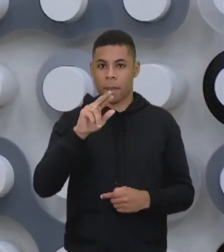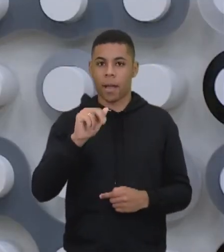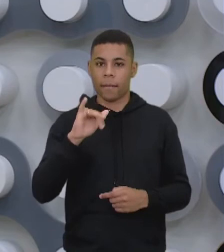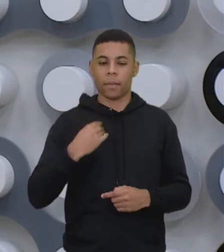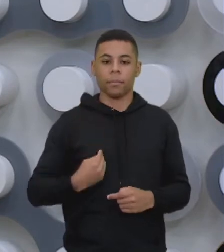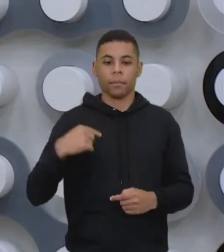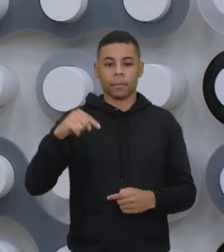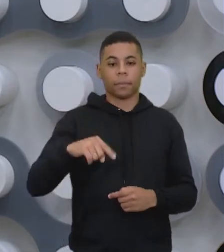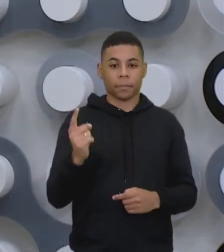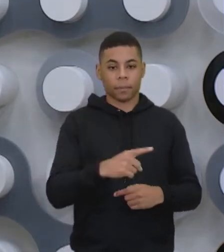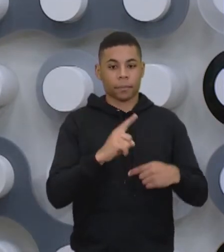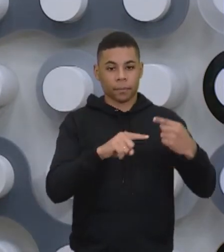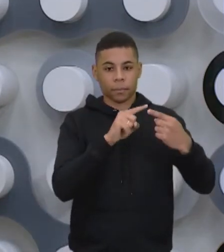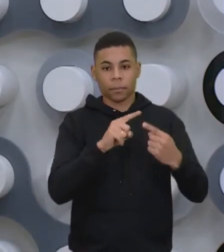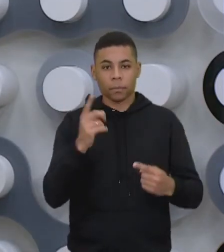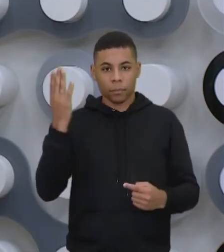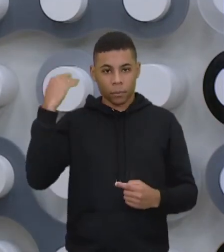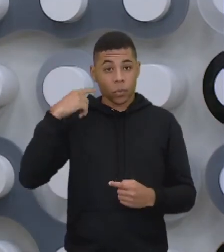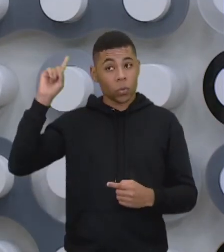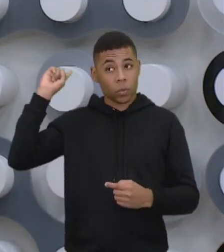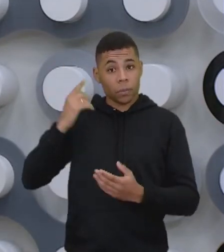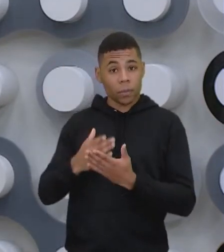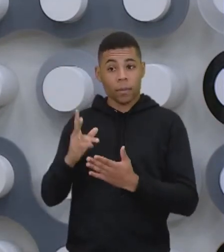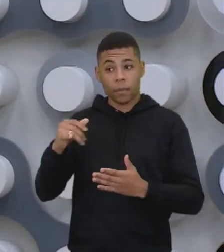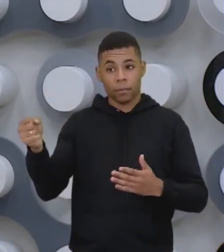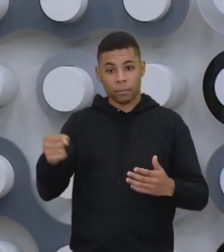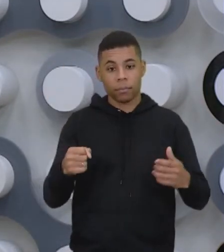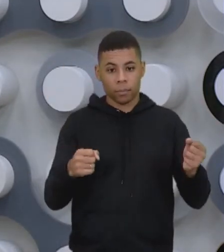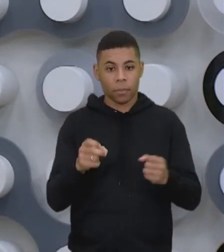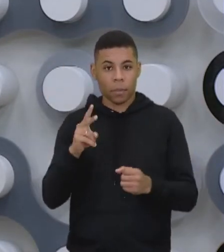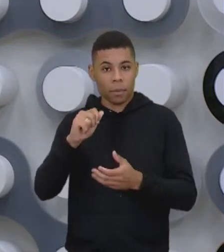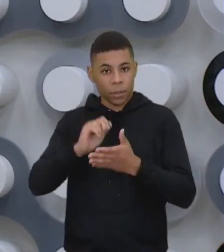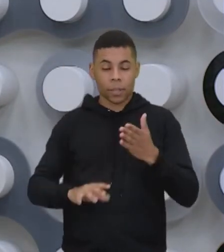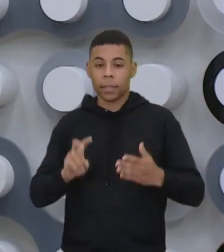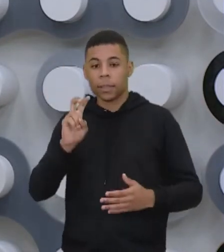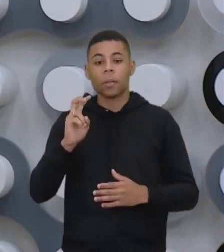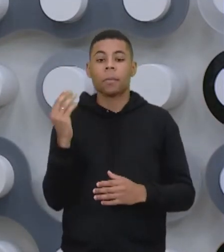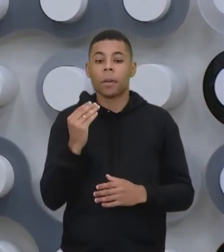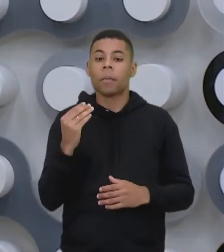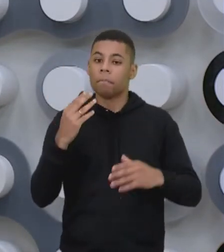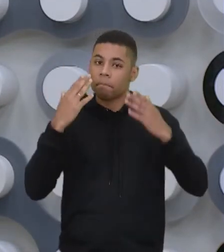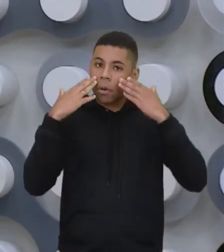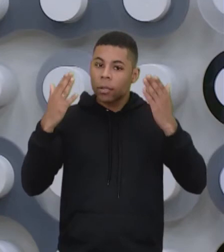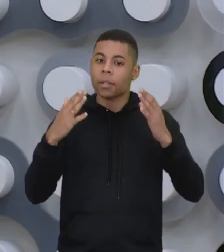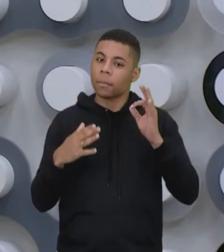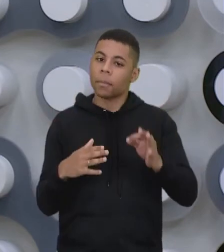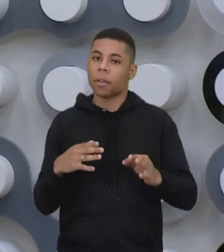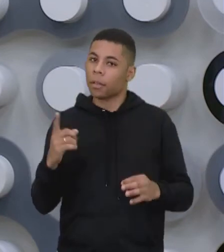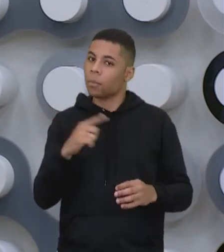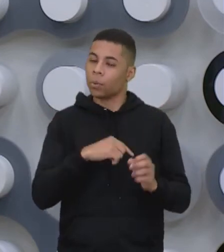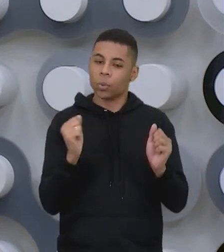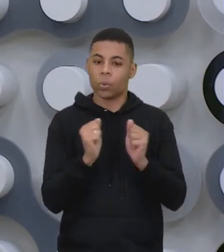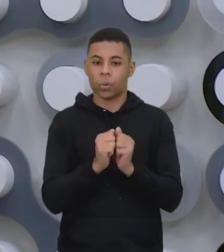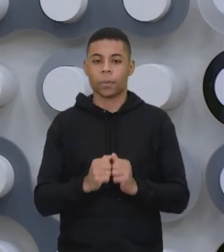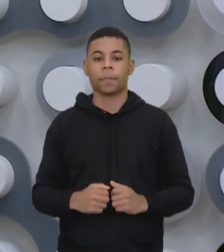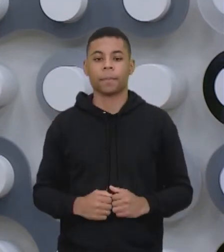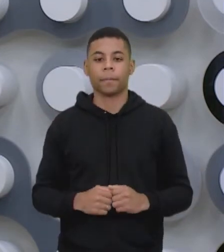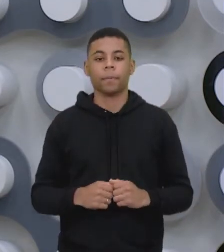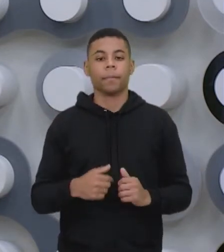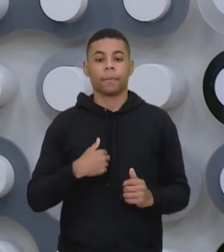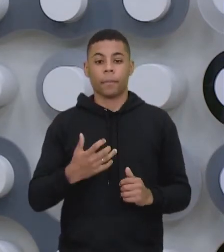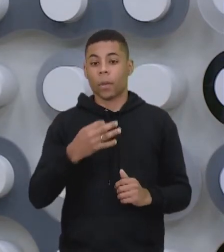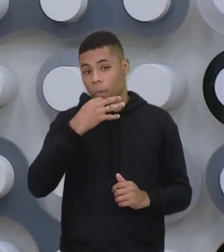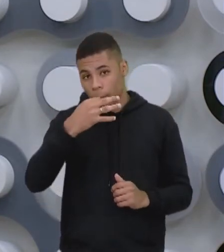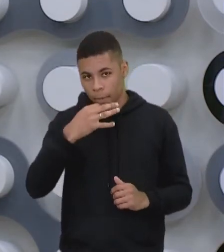Então, a ideia é essa. Na última aula eu falei que estamos convidados nessa atividade 5, porque é para mostrar mesmo essa integração. Eu só queria fazer um